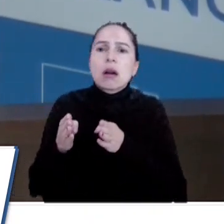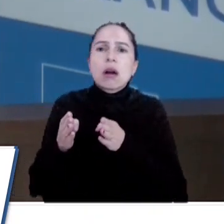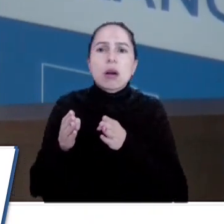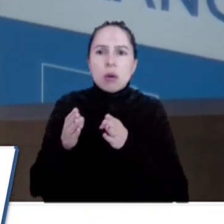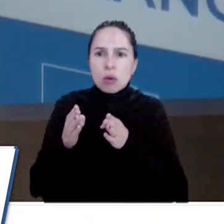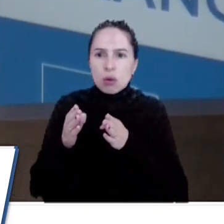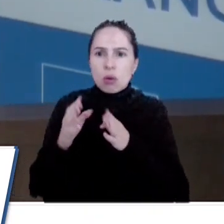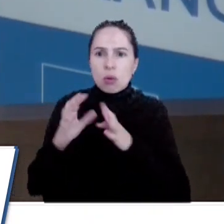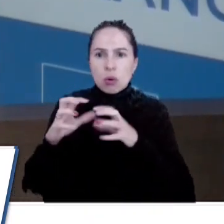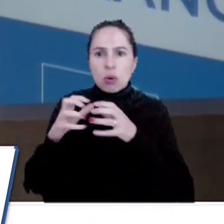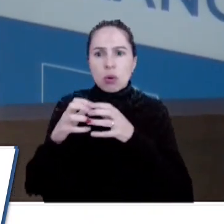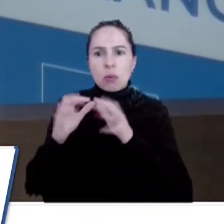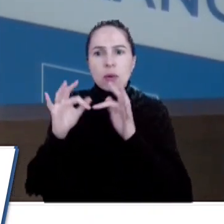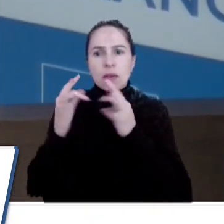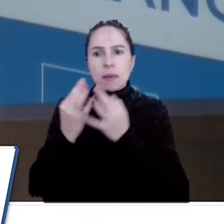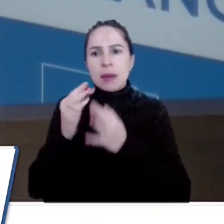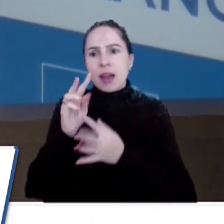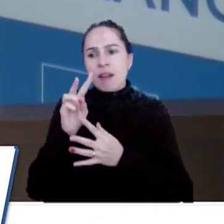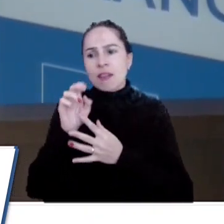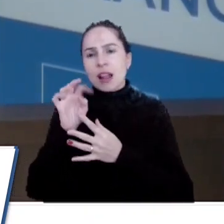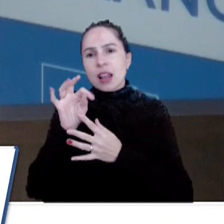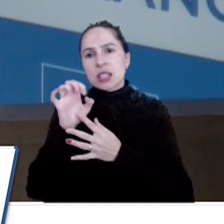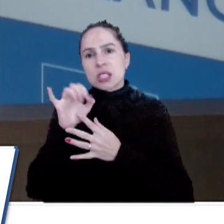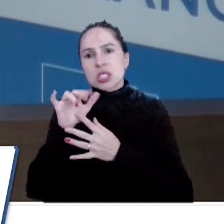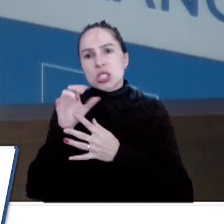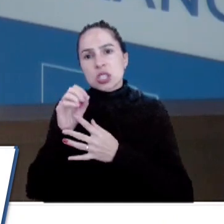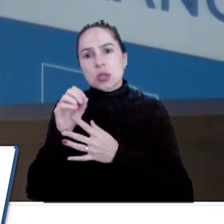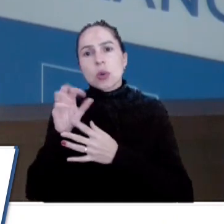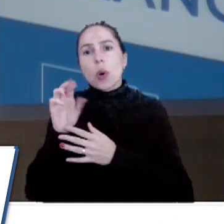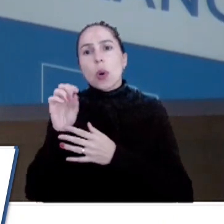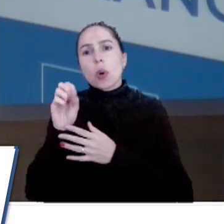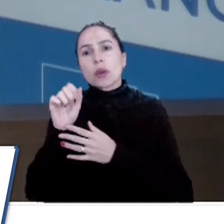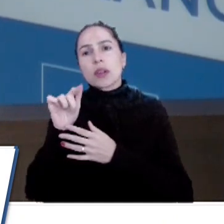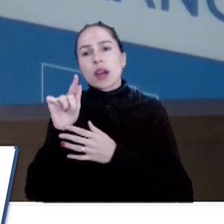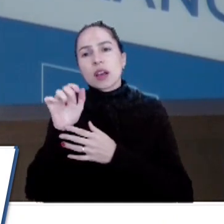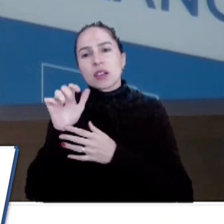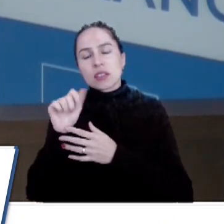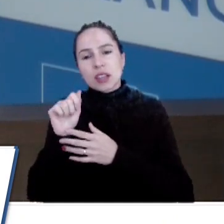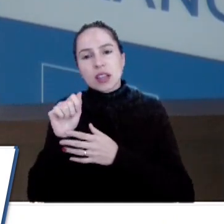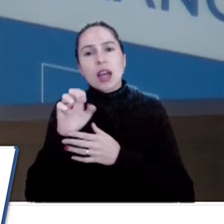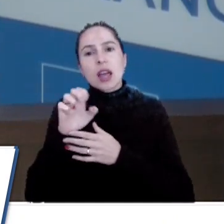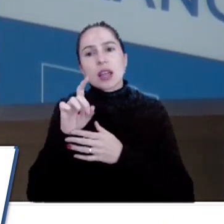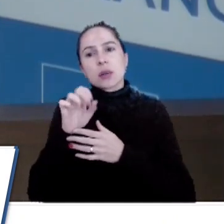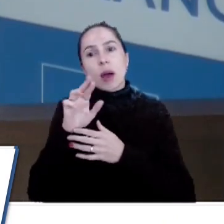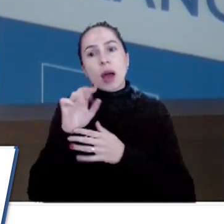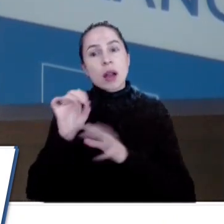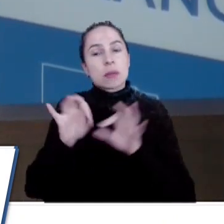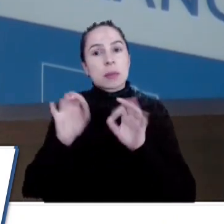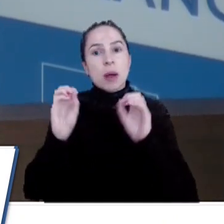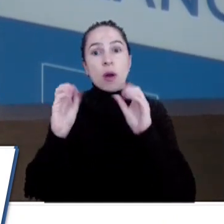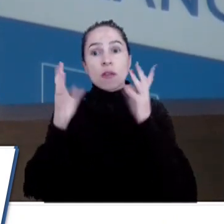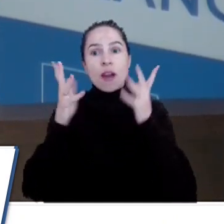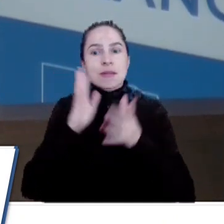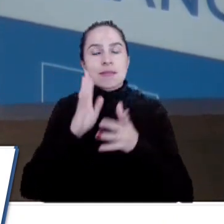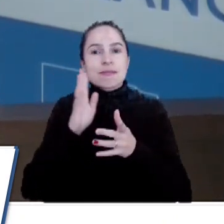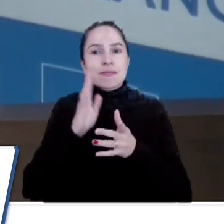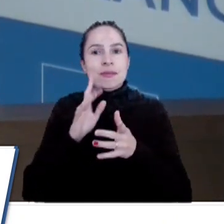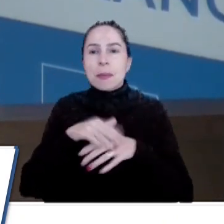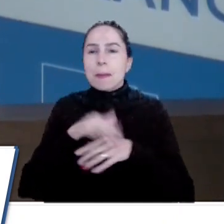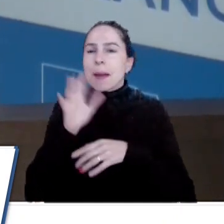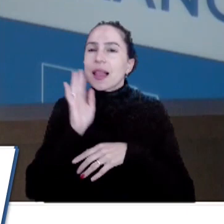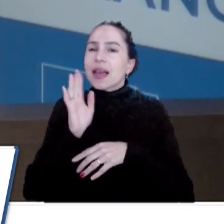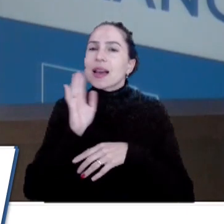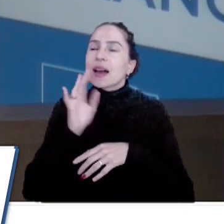família Valentino, que foi a Rosângela, o Eduardo Valentino, que fez uma festa muito legal. E o legal mais dessa noite é entender